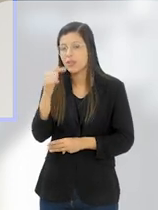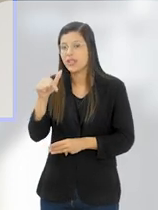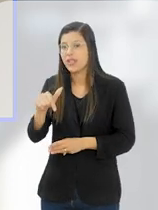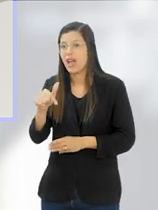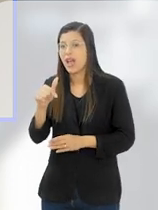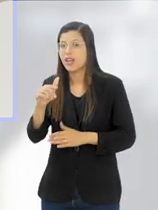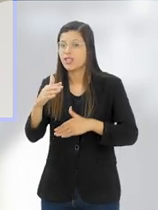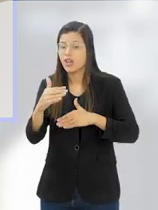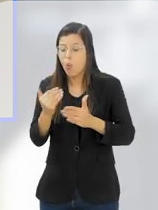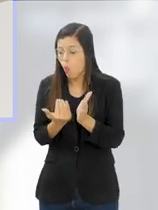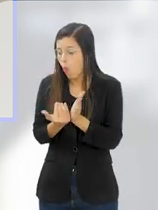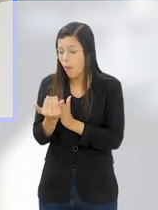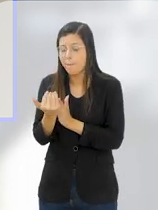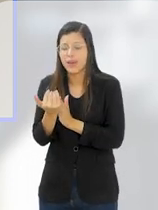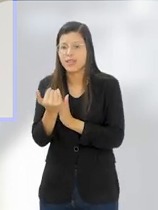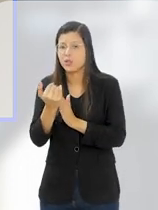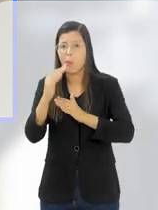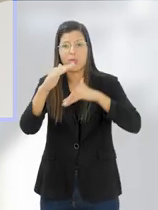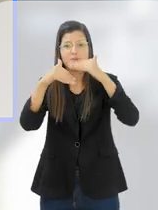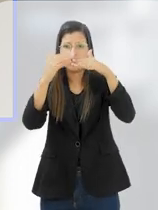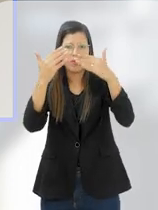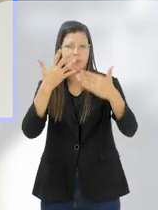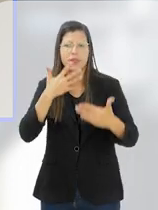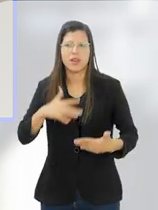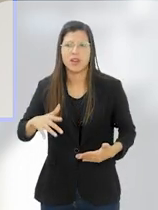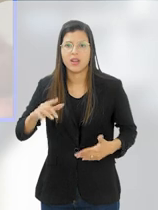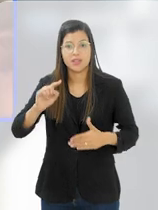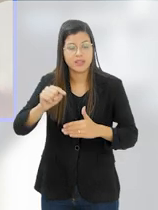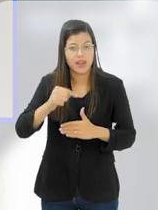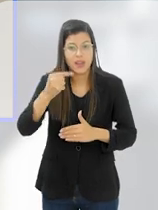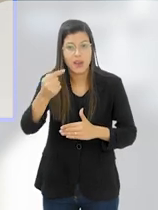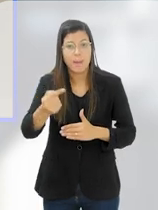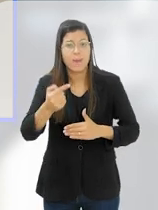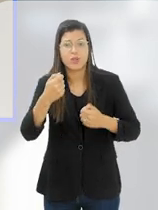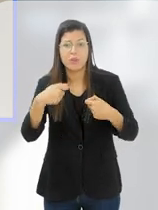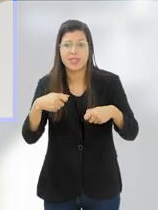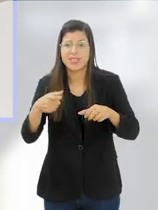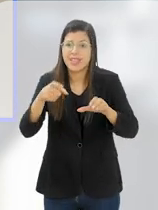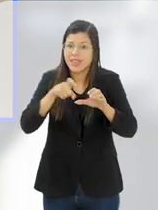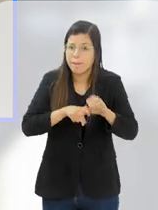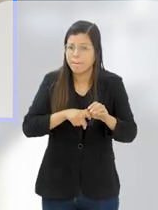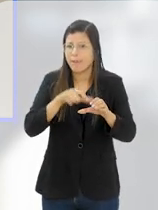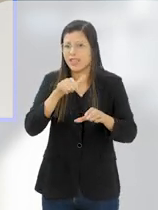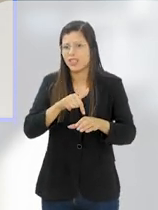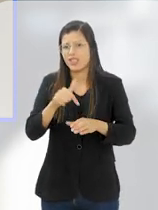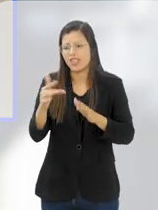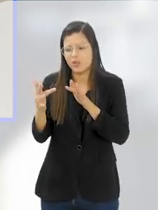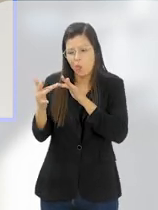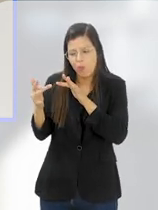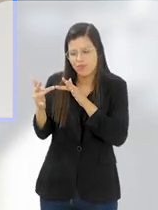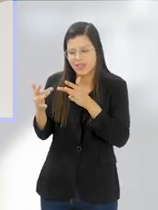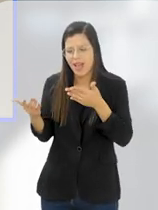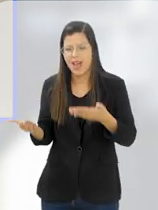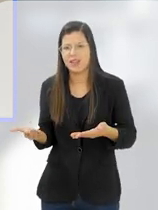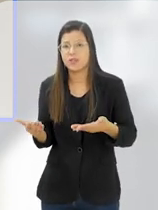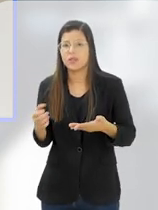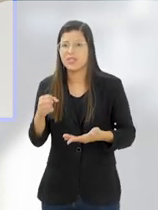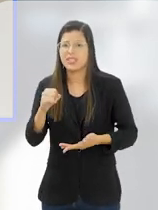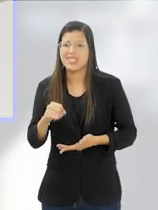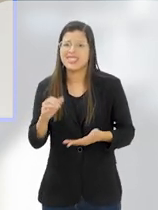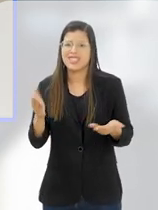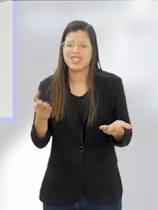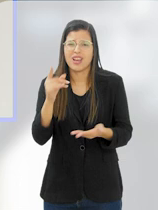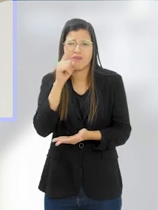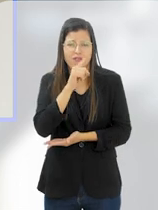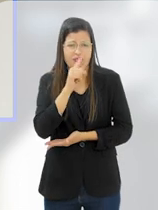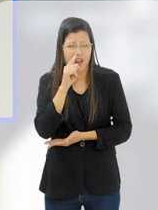pista de decolagem para todo o desenvolvimento da criança. Tudo que vai vir depois depende desse vínculo primário. E se esse vínculo já é